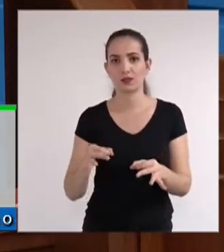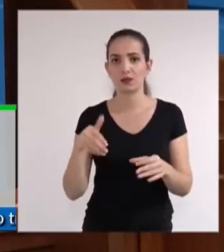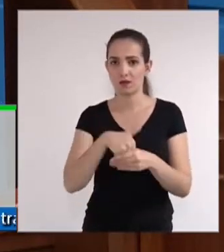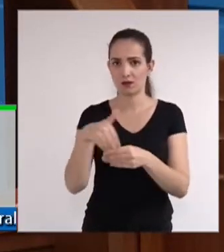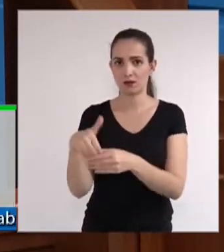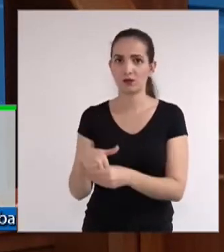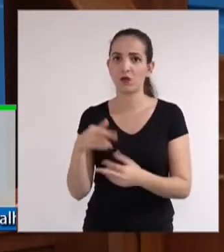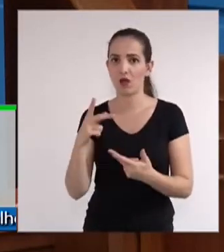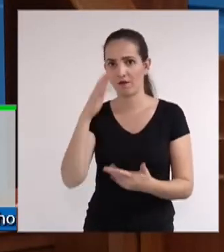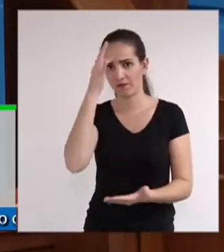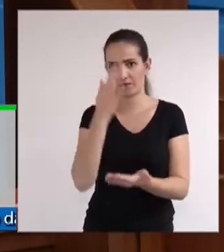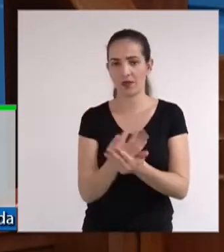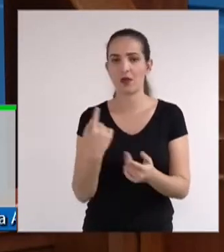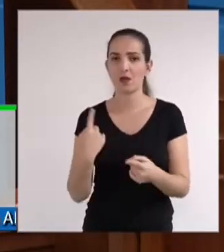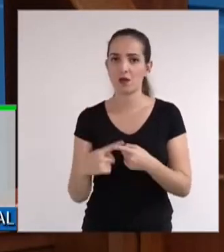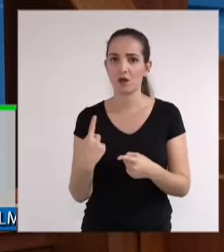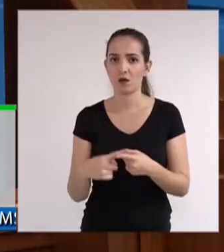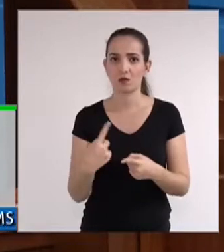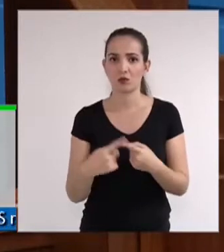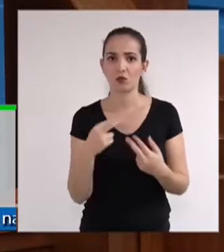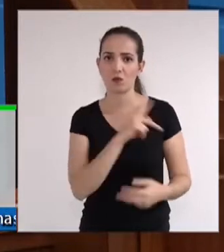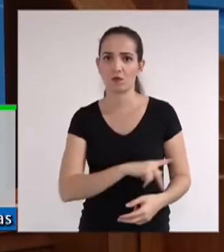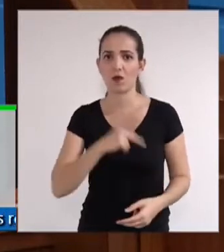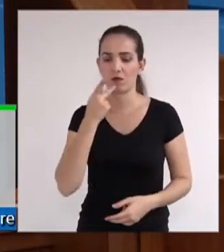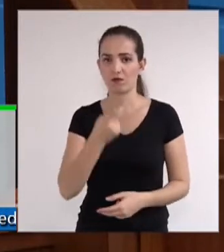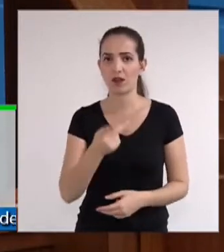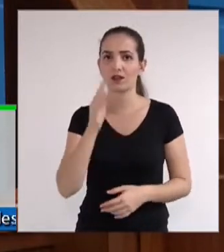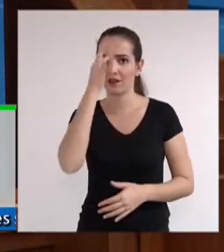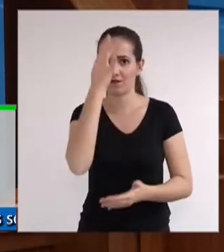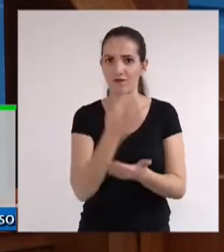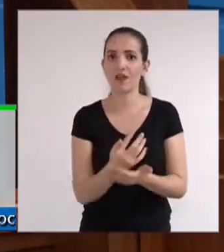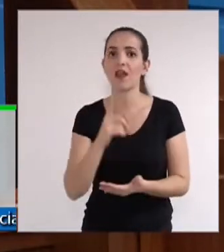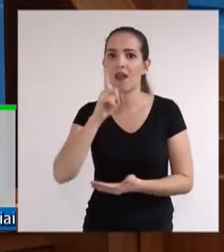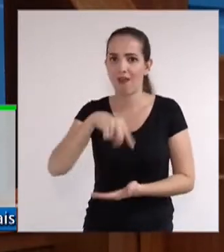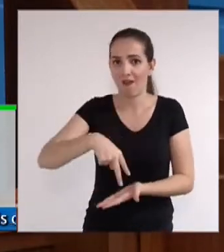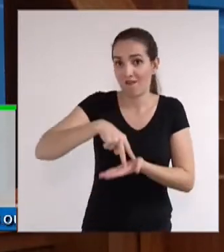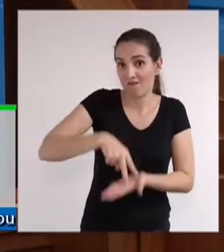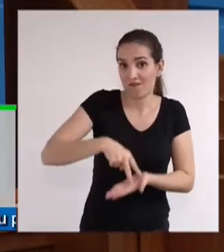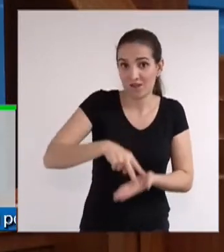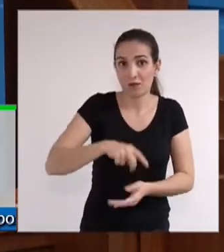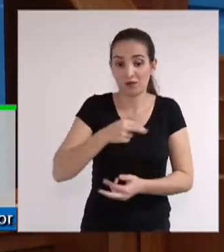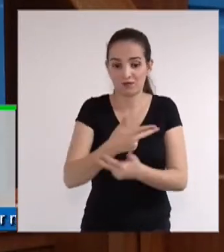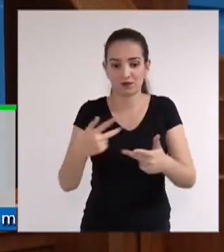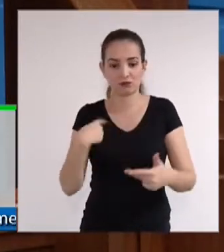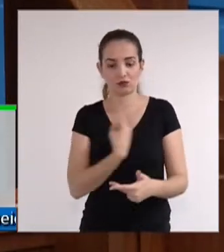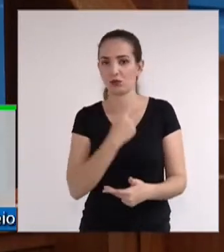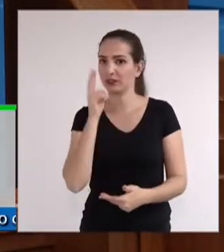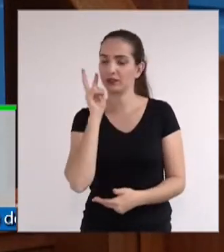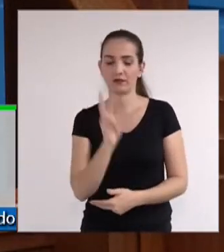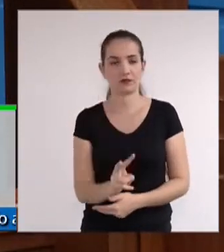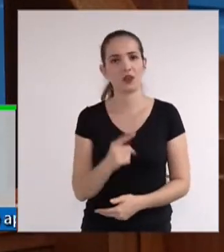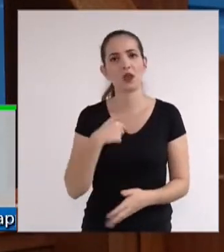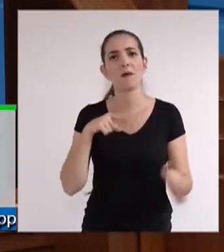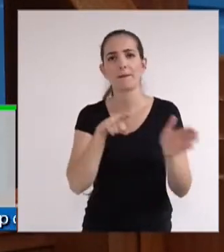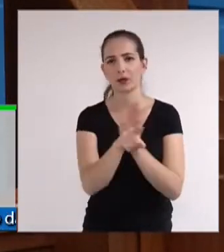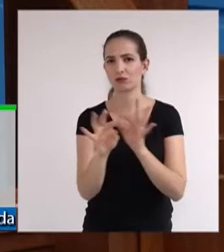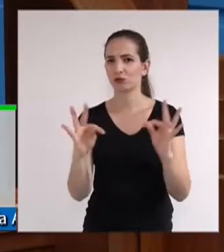disse, a fé é o fundamento das coisas que não se veem. Pergunto a todos